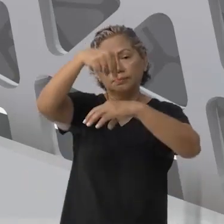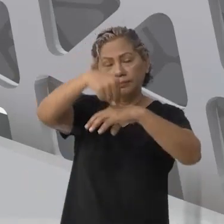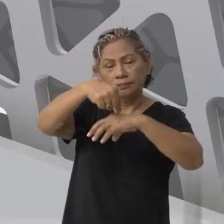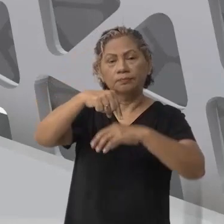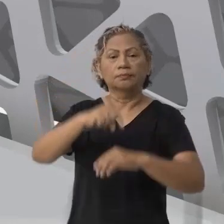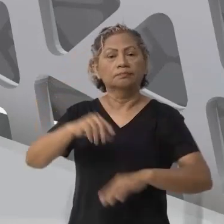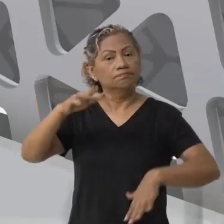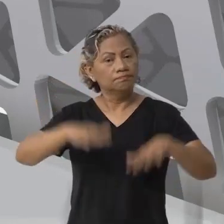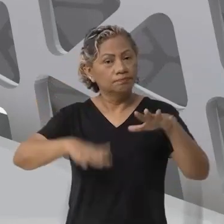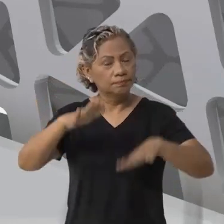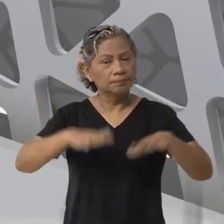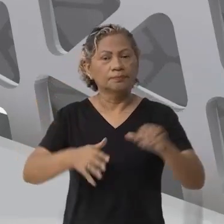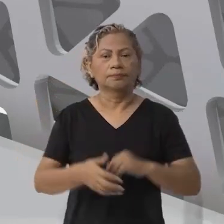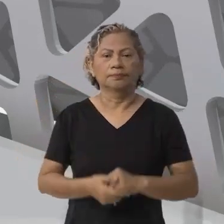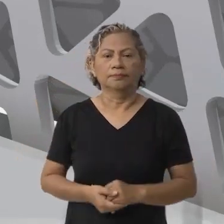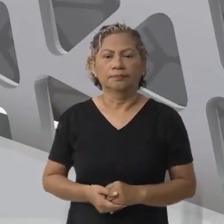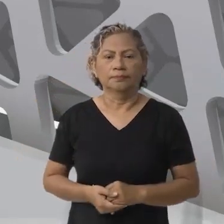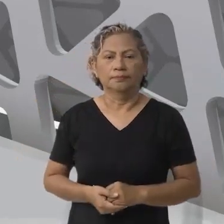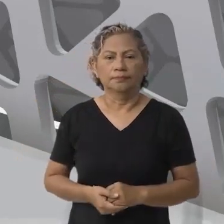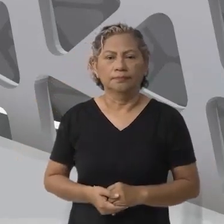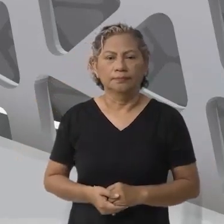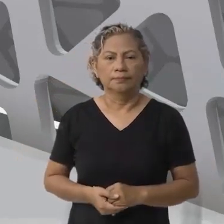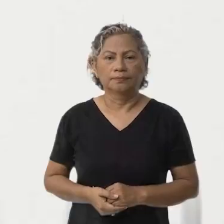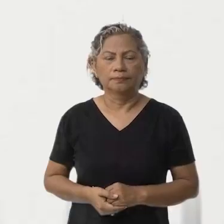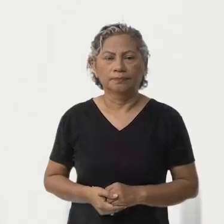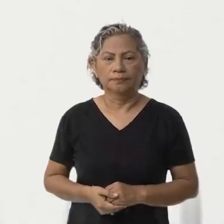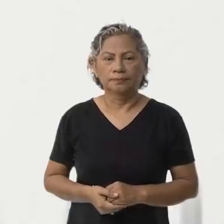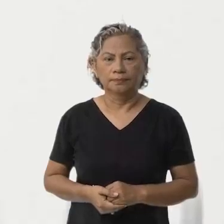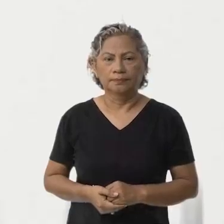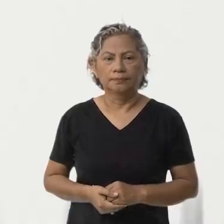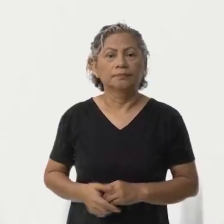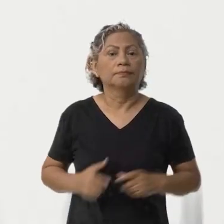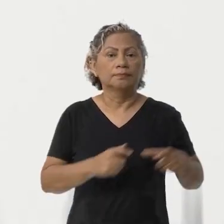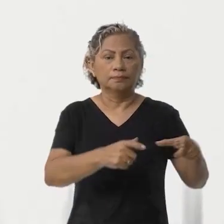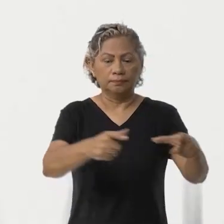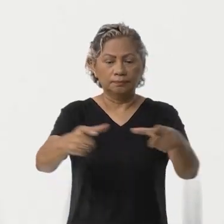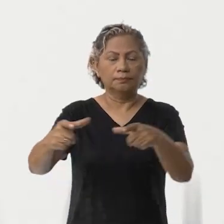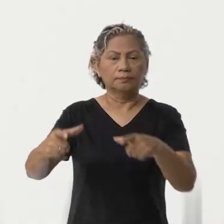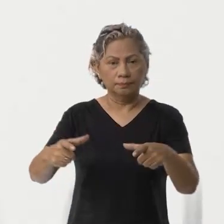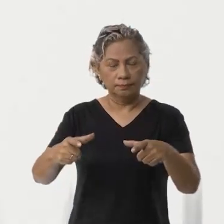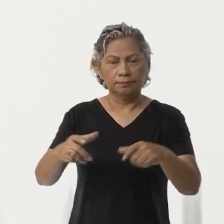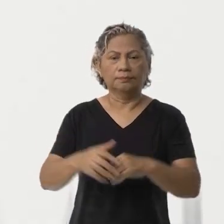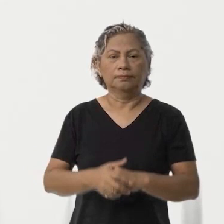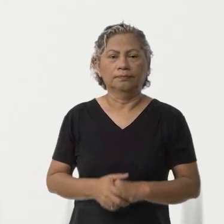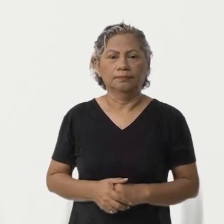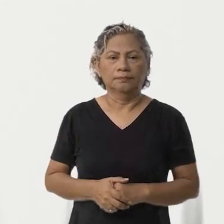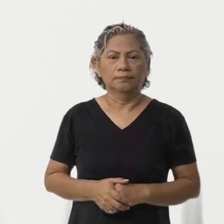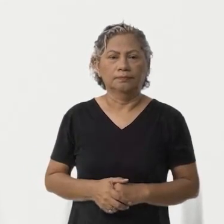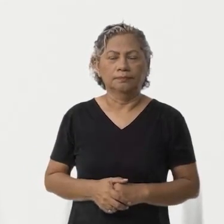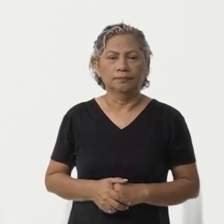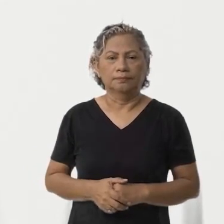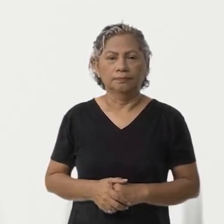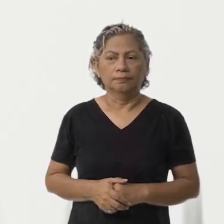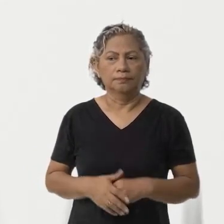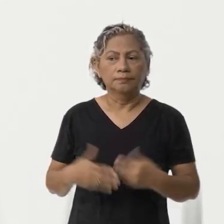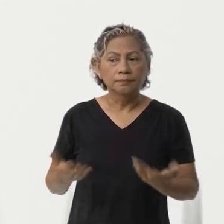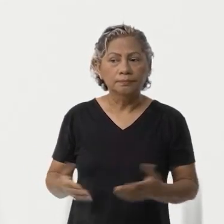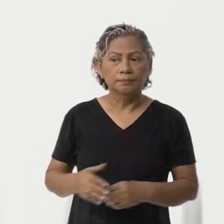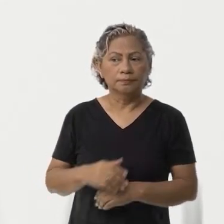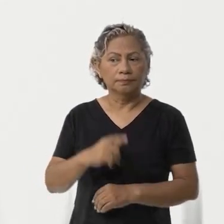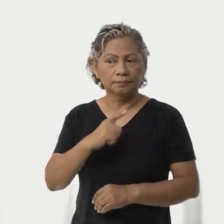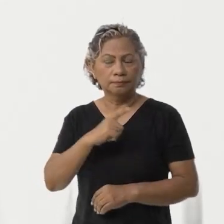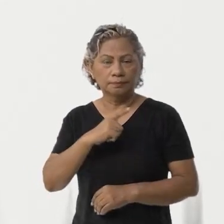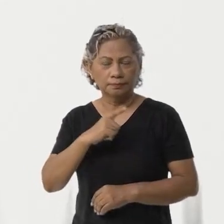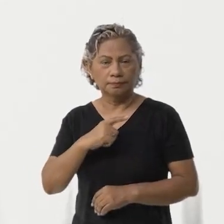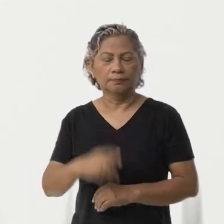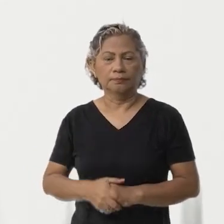ter climas mais quentes. Então, vamos seguir na leitura. A localização quanto às zonas térmicas. Cortado ao sul